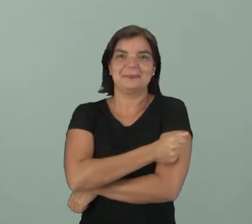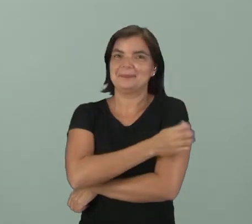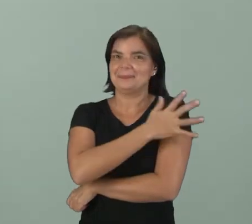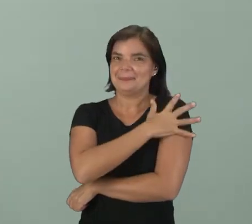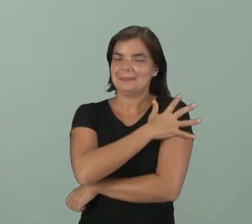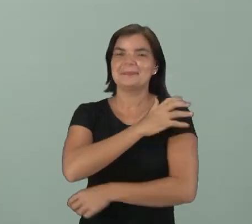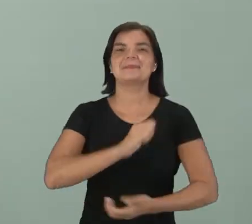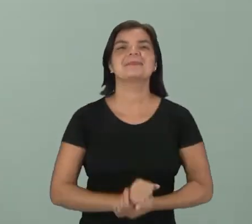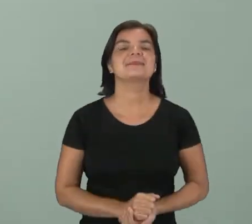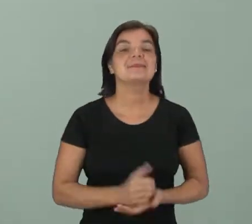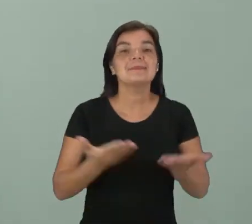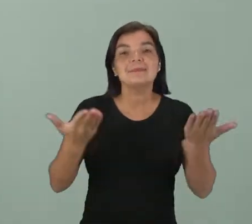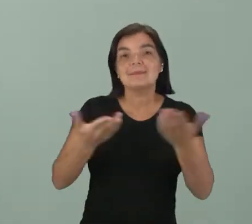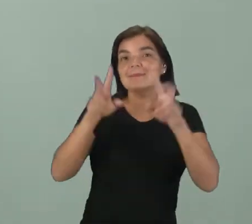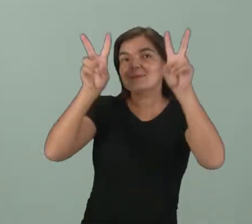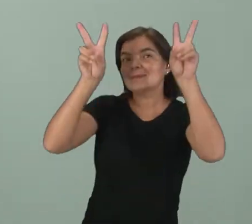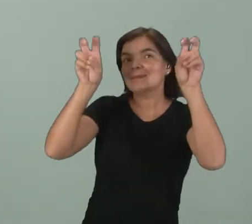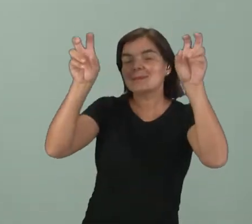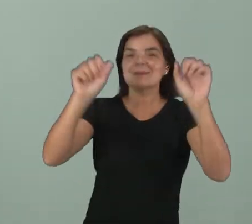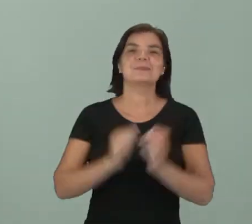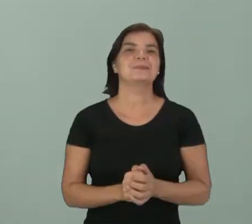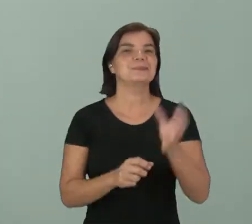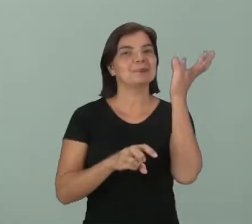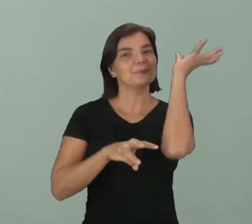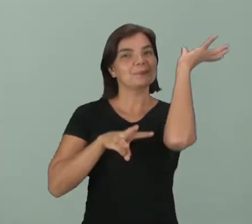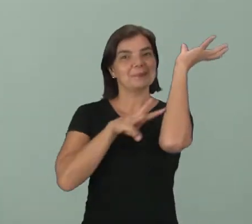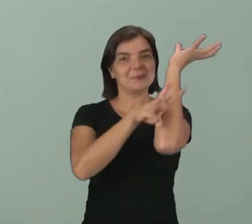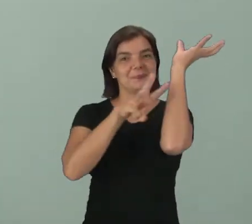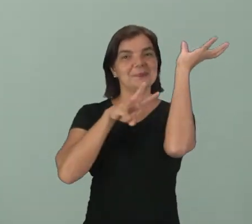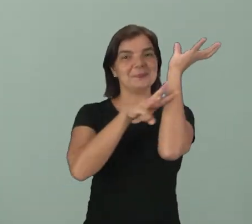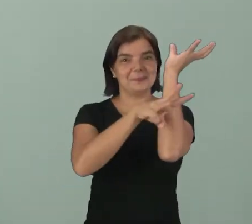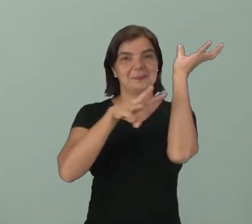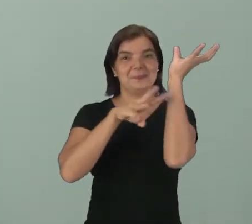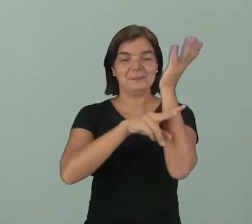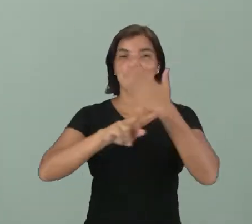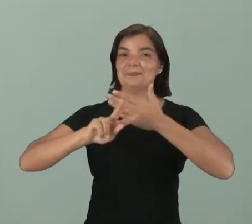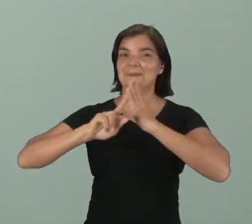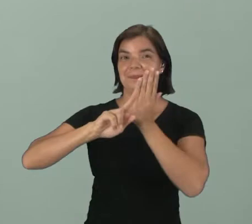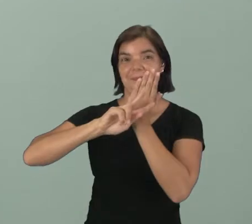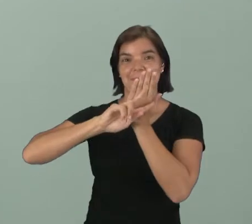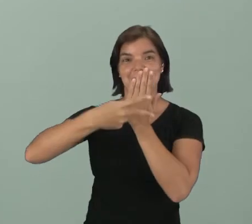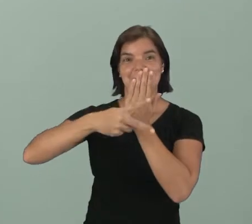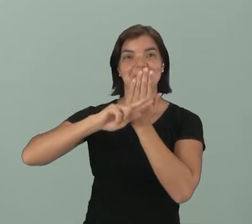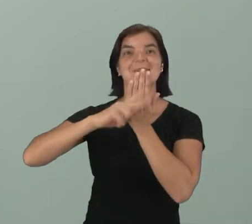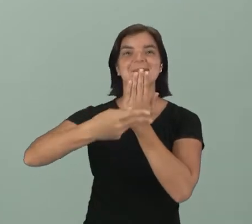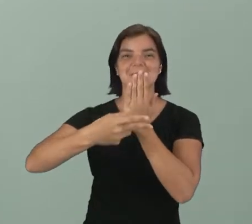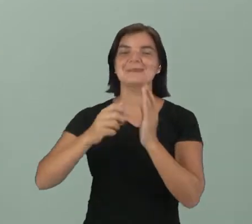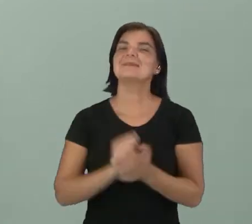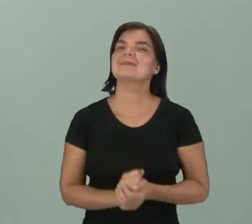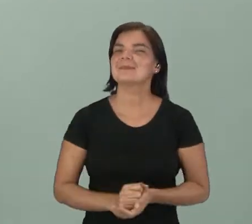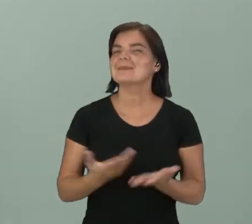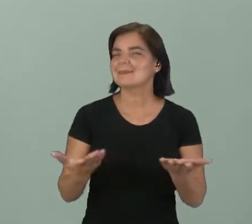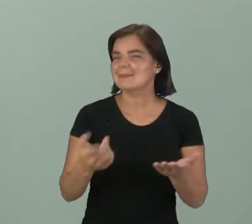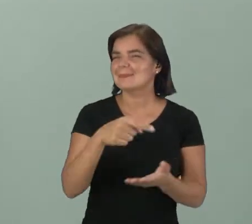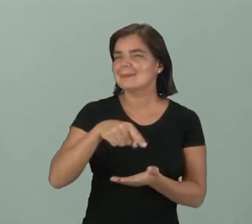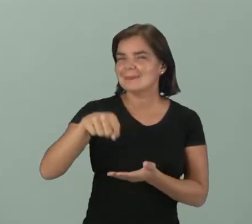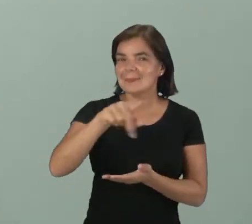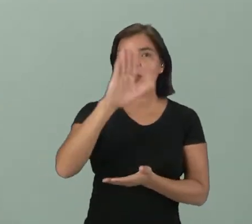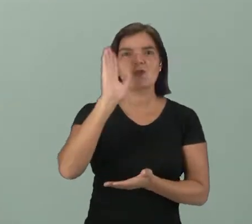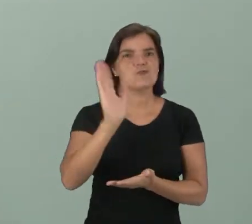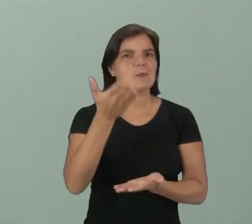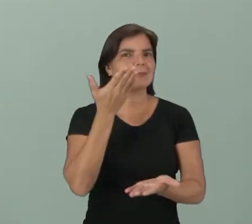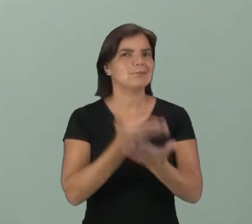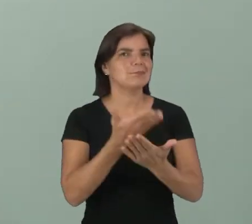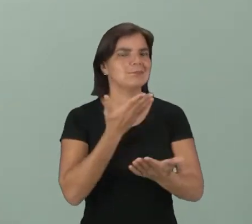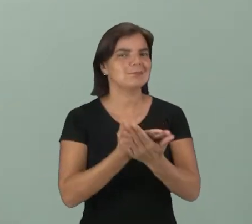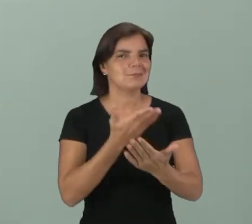do Ensino Fundamental e o nosso tema de hoje é exodo rural e suas consequências aquilo que você